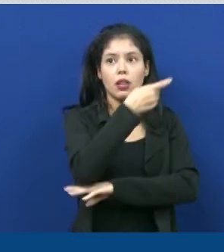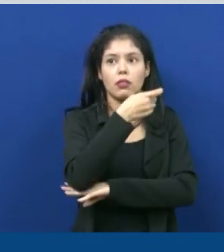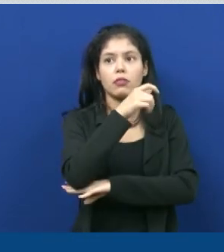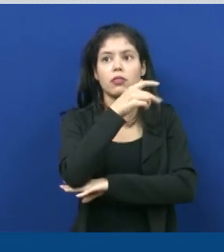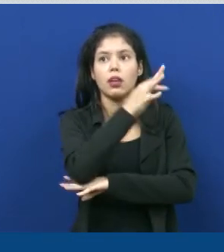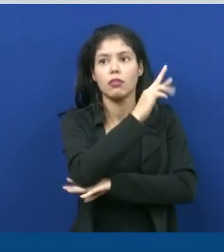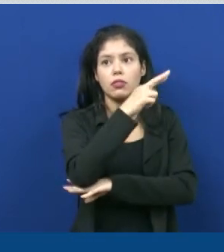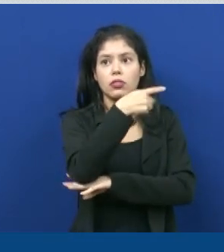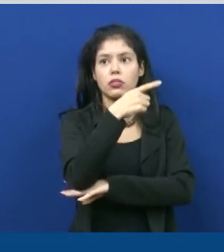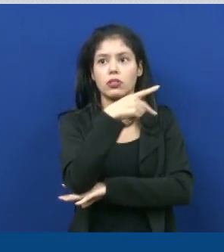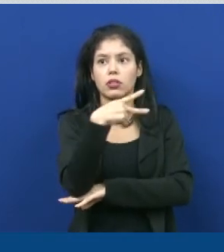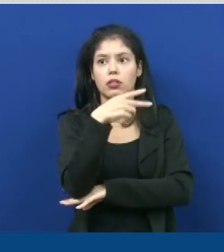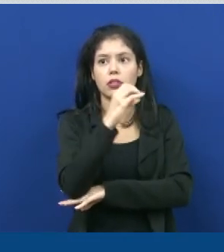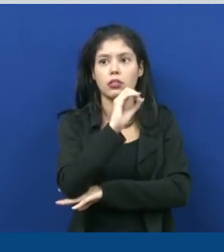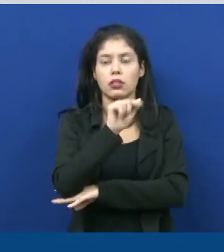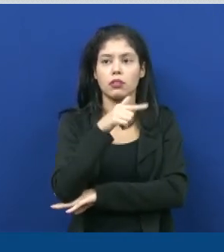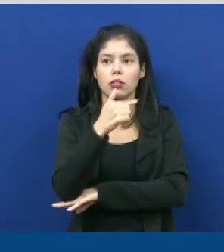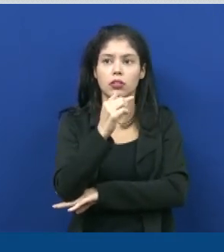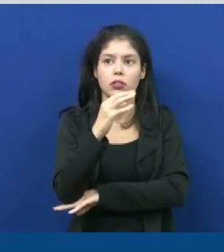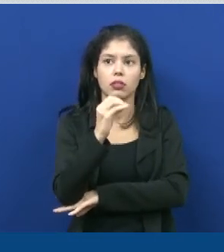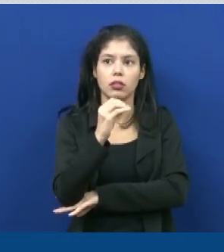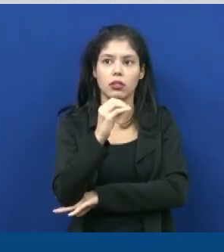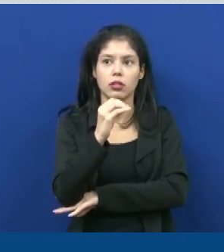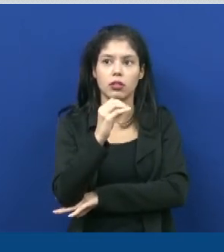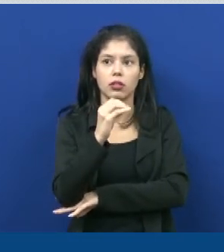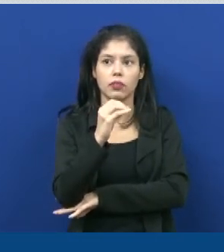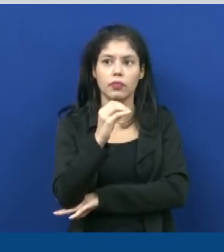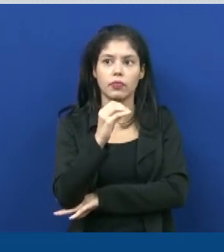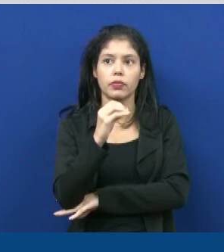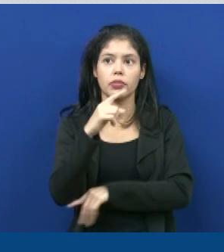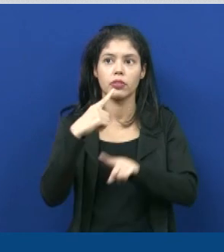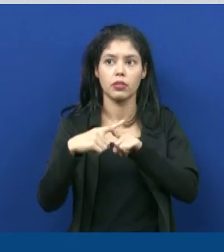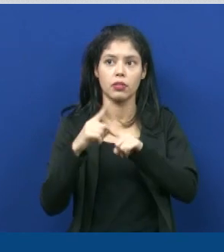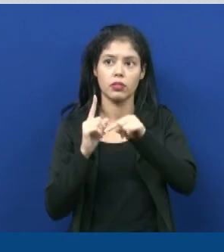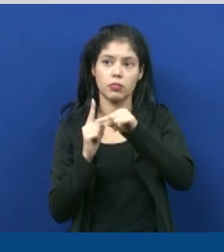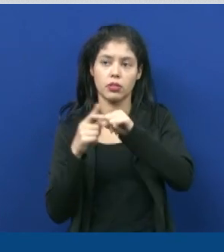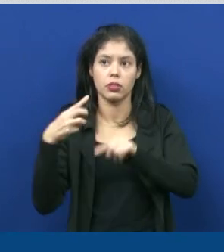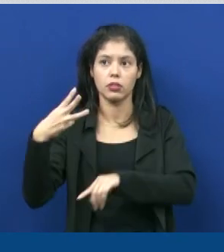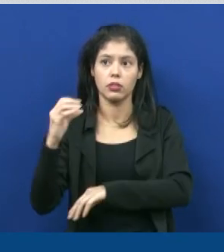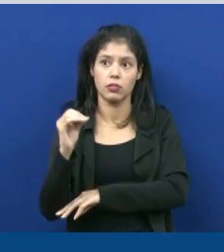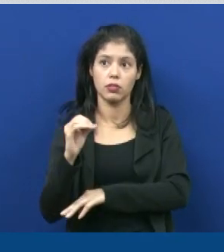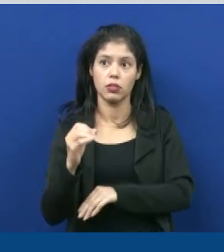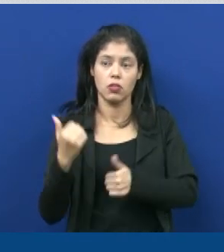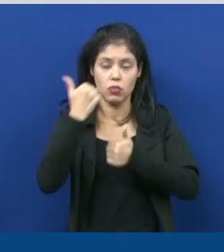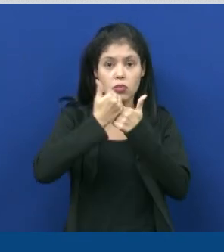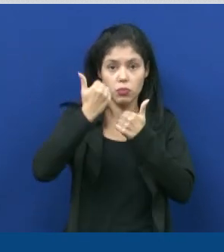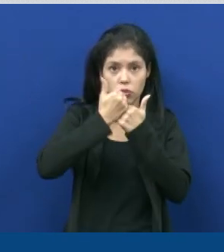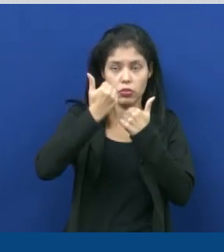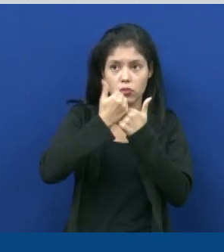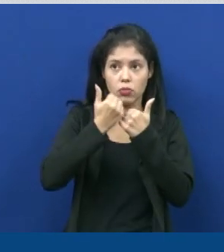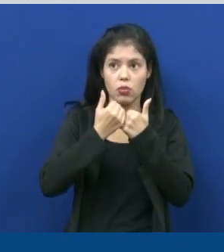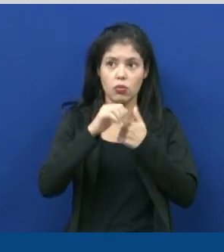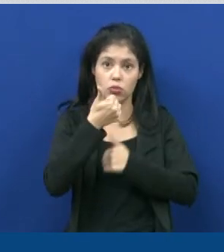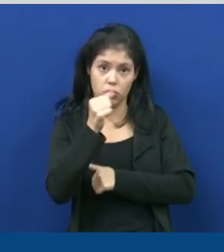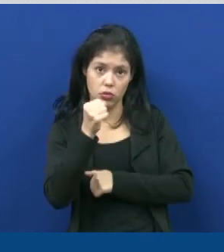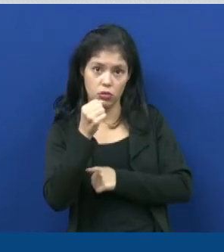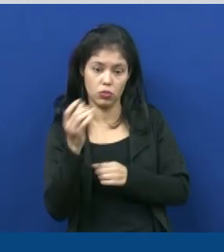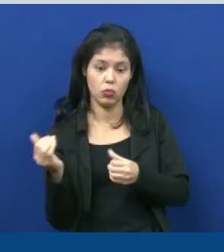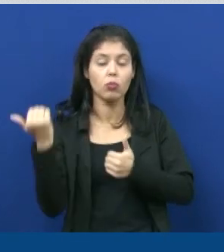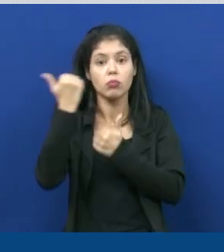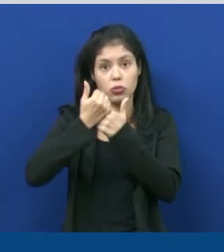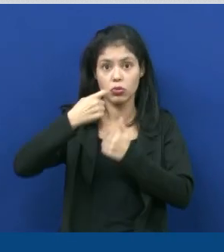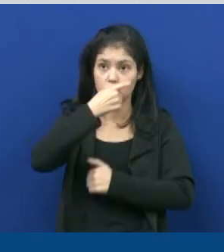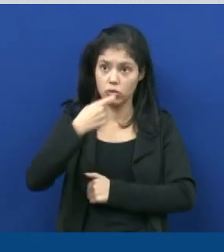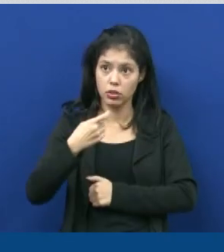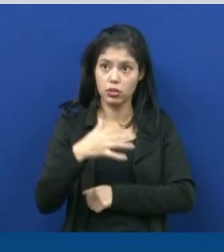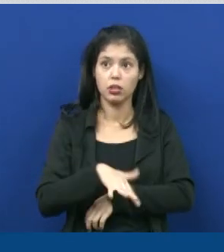igual a 0,70 vezes x mais 3,50. Quando eu substituo 18 no lugar de x